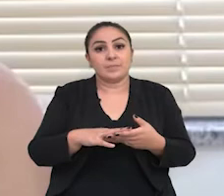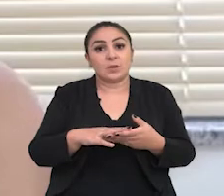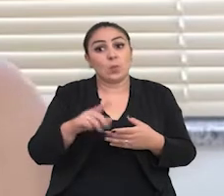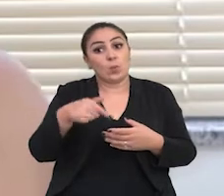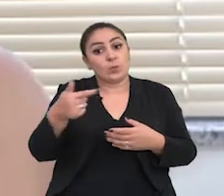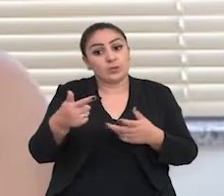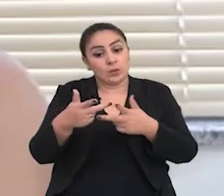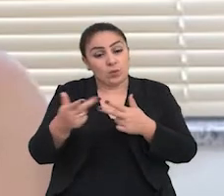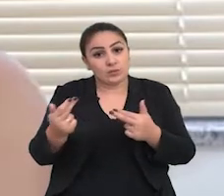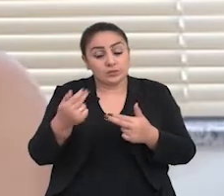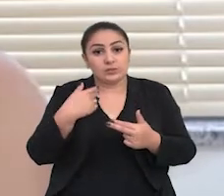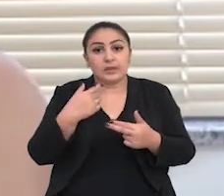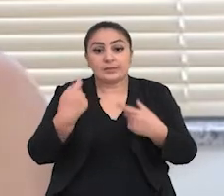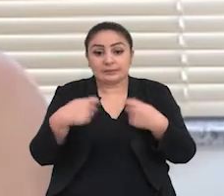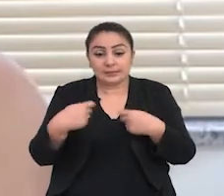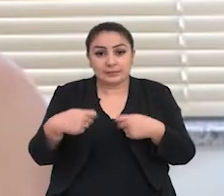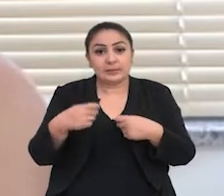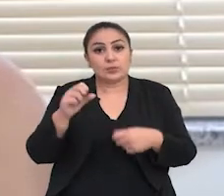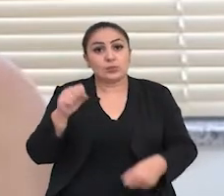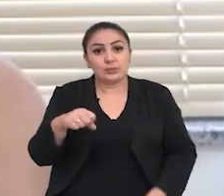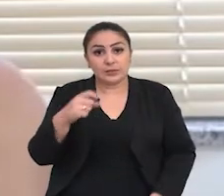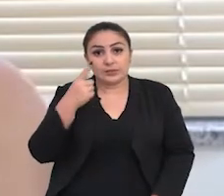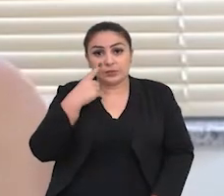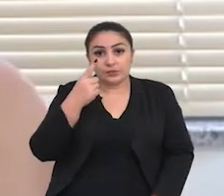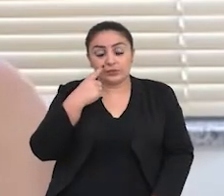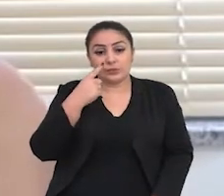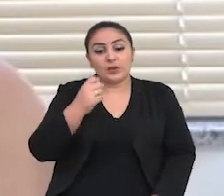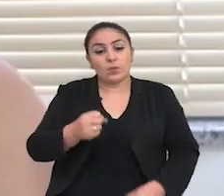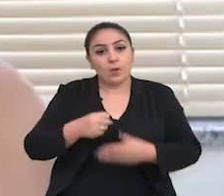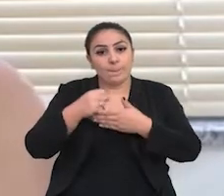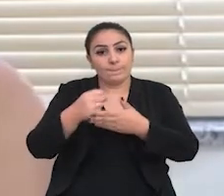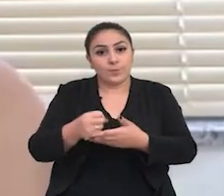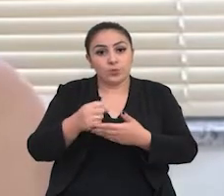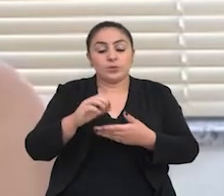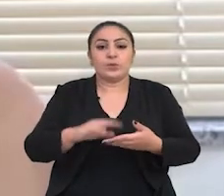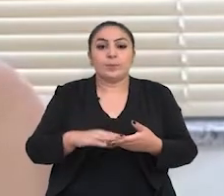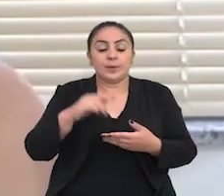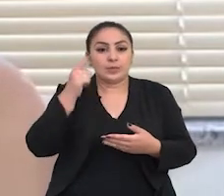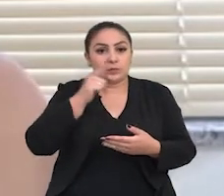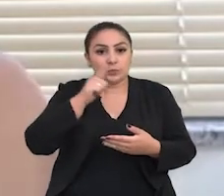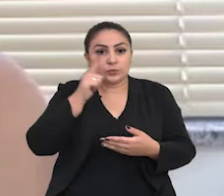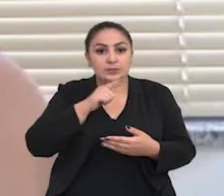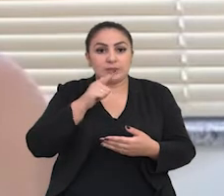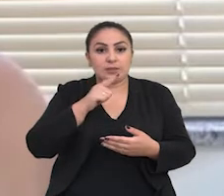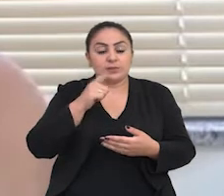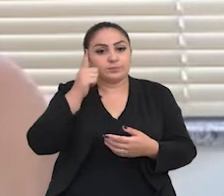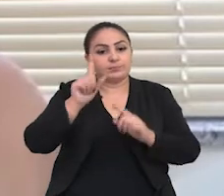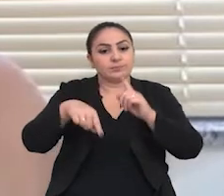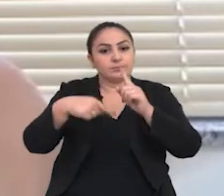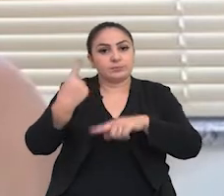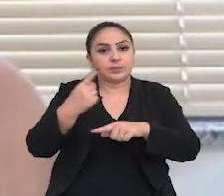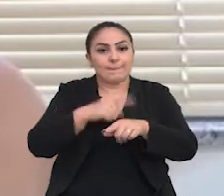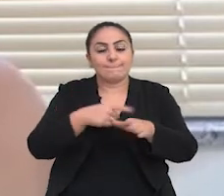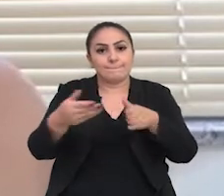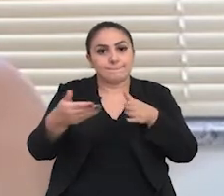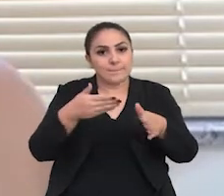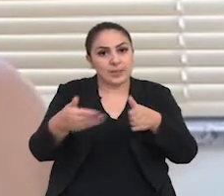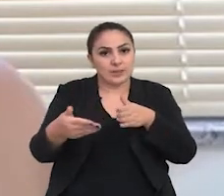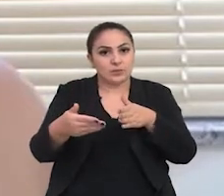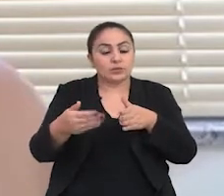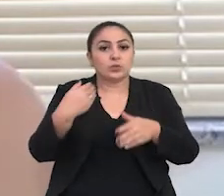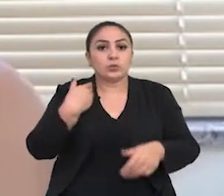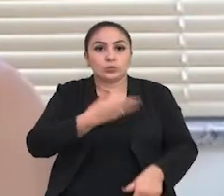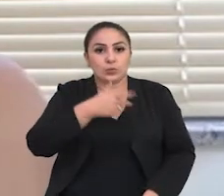frustrações. Por outro lado, vão ser necessárias medidas de apoio para que a gente possa superar